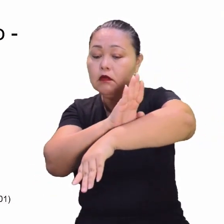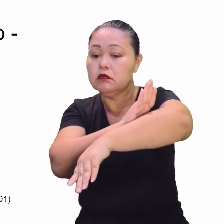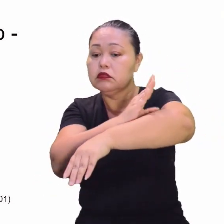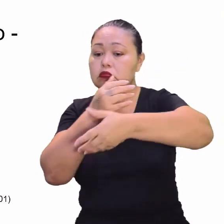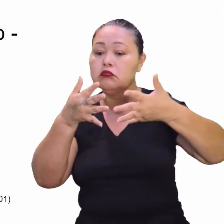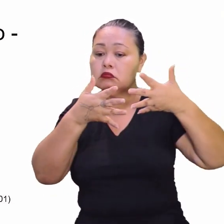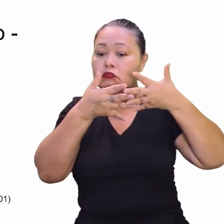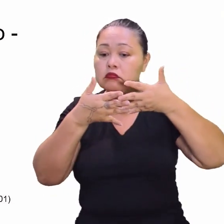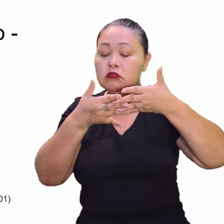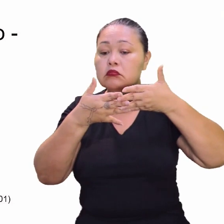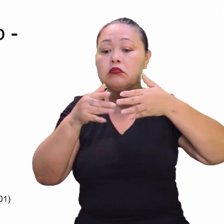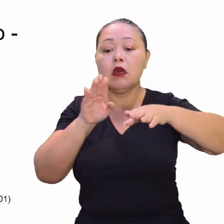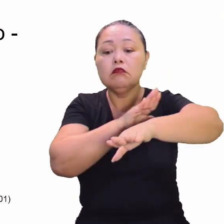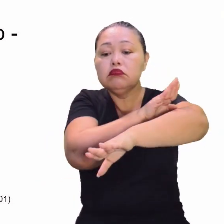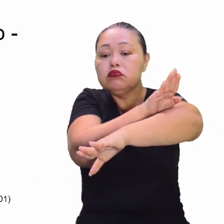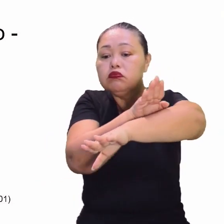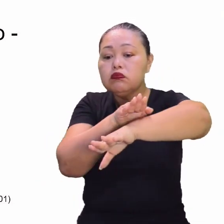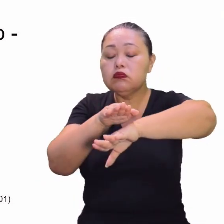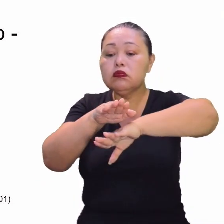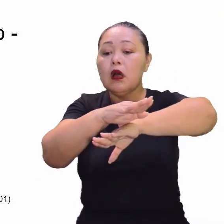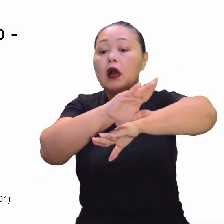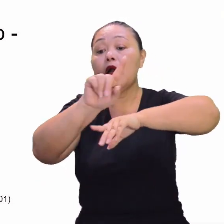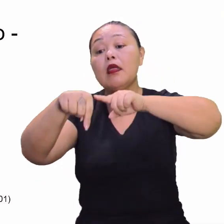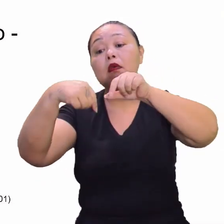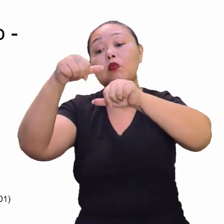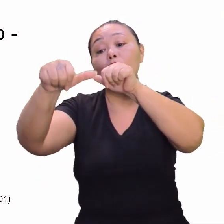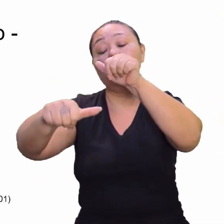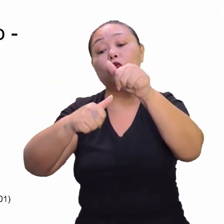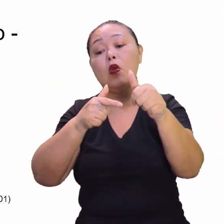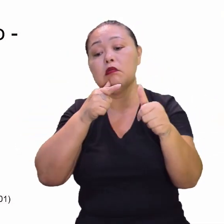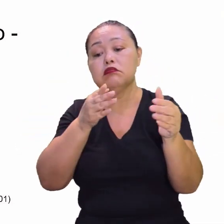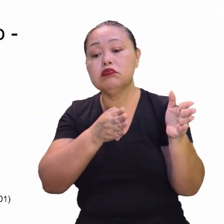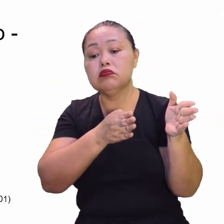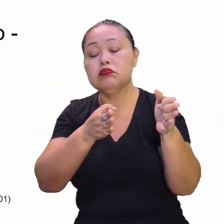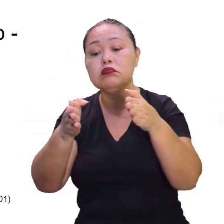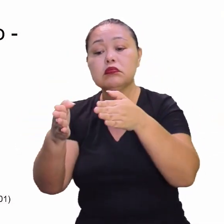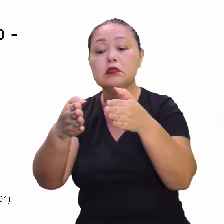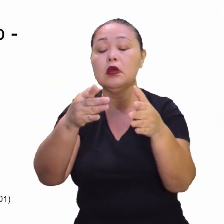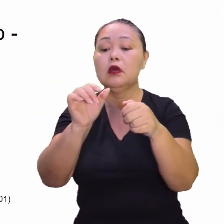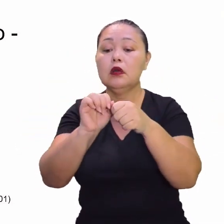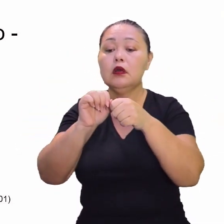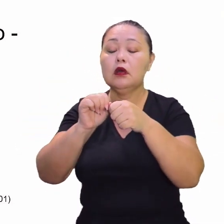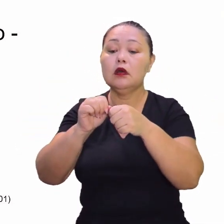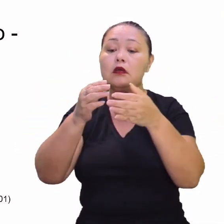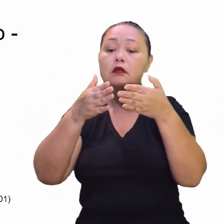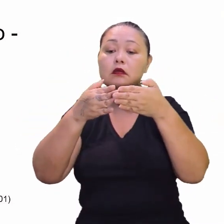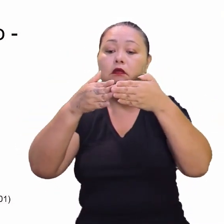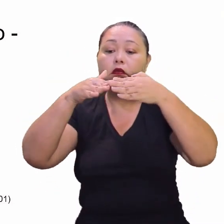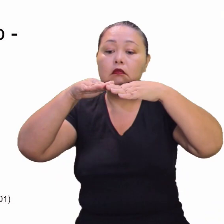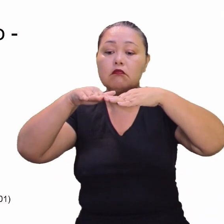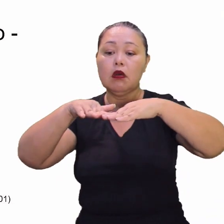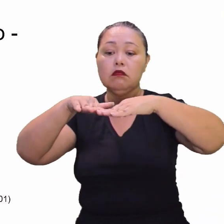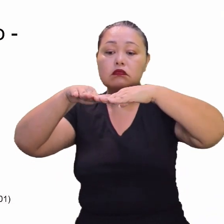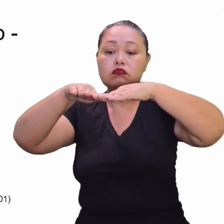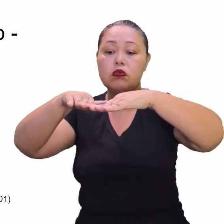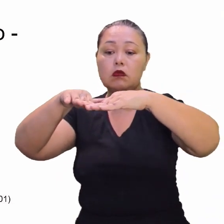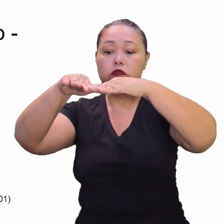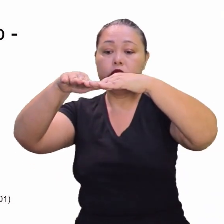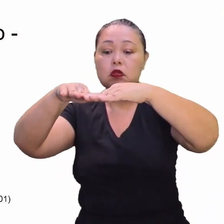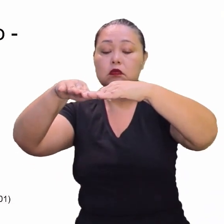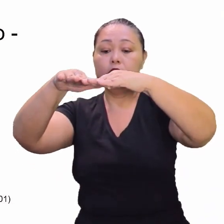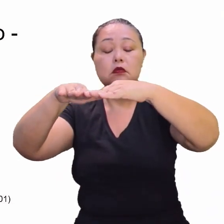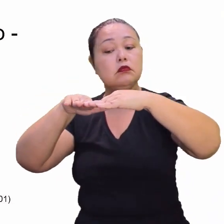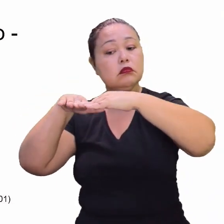BR-364, aí vai para o modal hidroviário, que é colocado em barcaças, essa soja, por